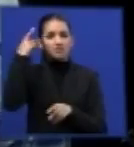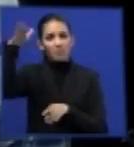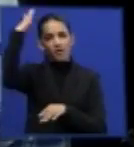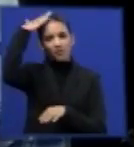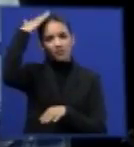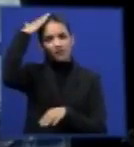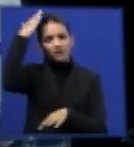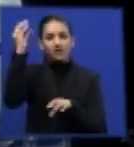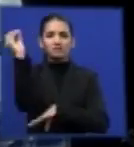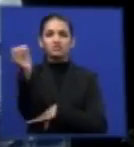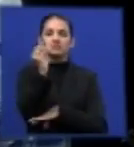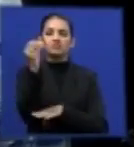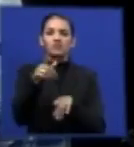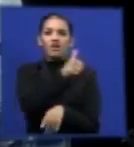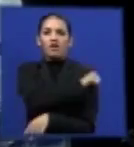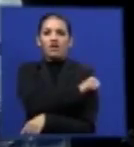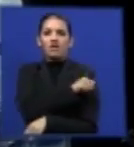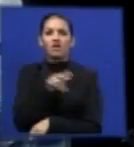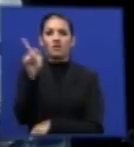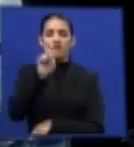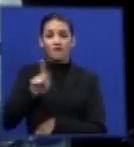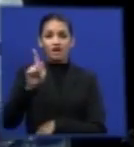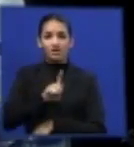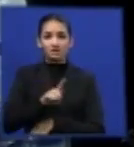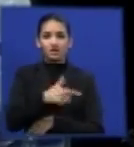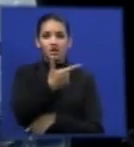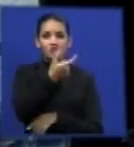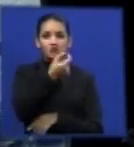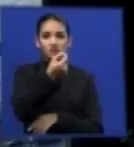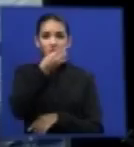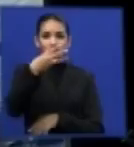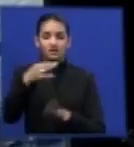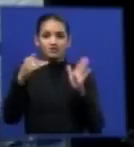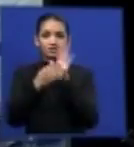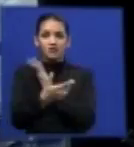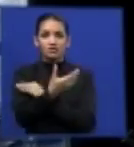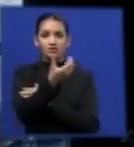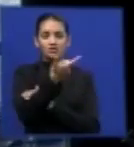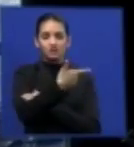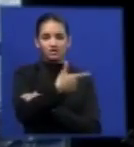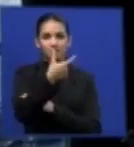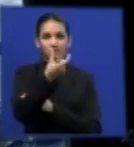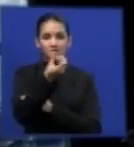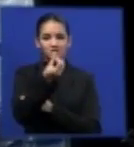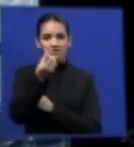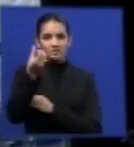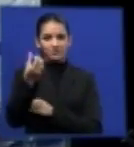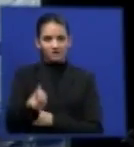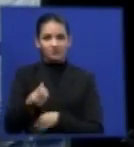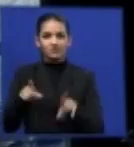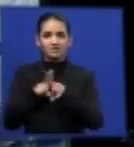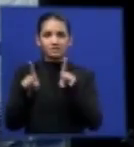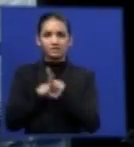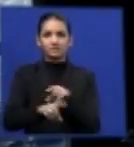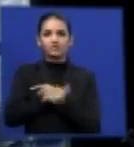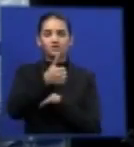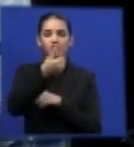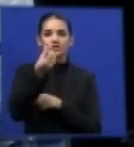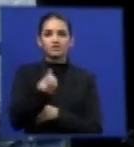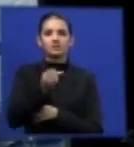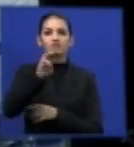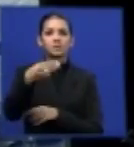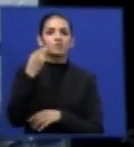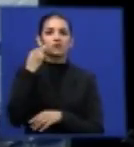Goiás entre 2003 e 2006 foram multadas em 16.93 4.000